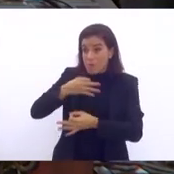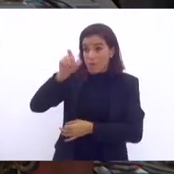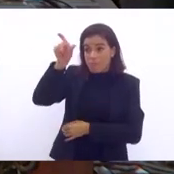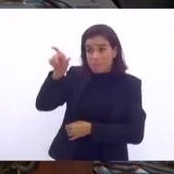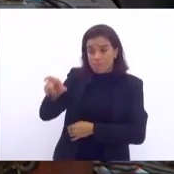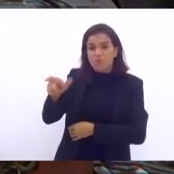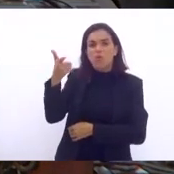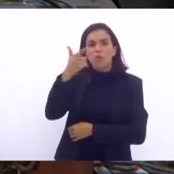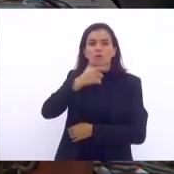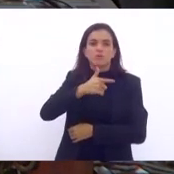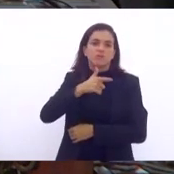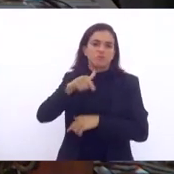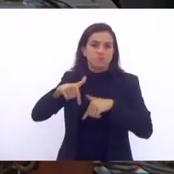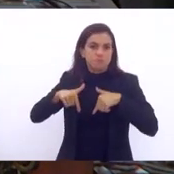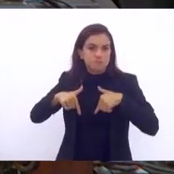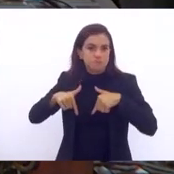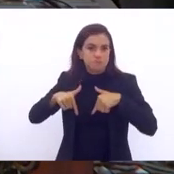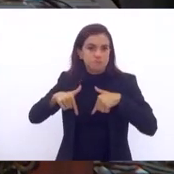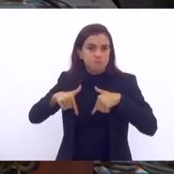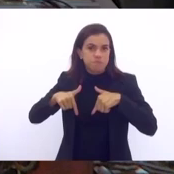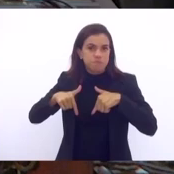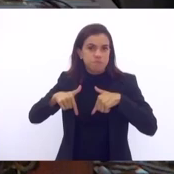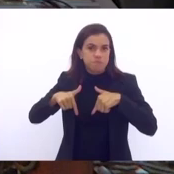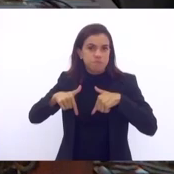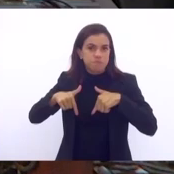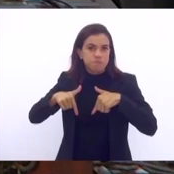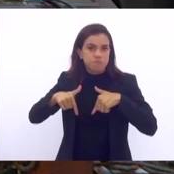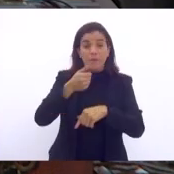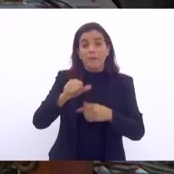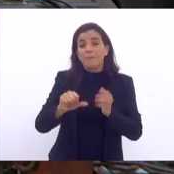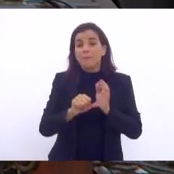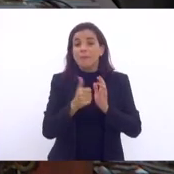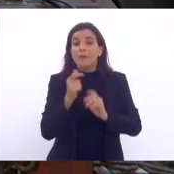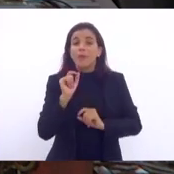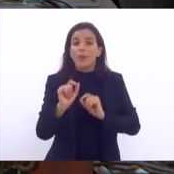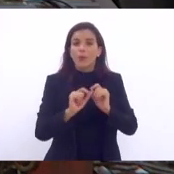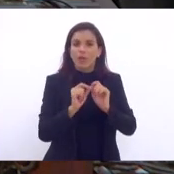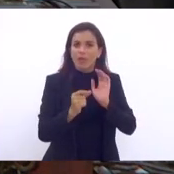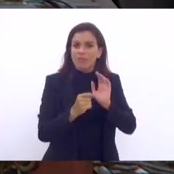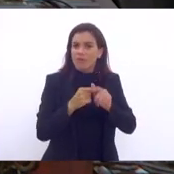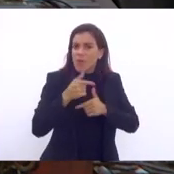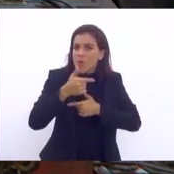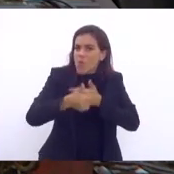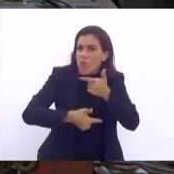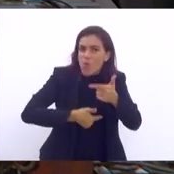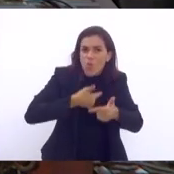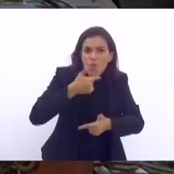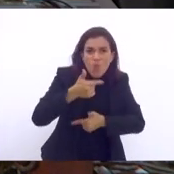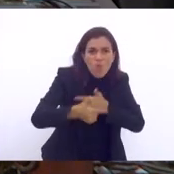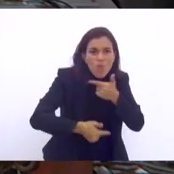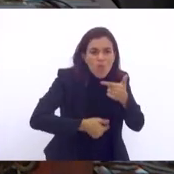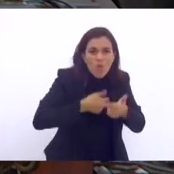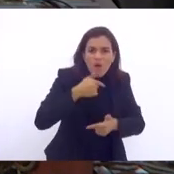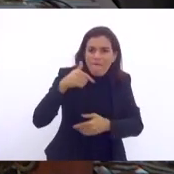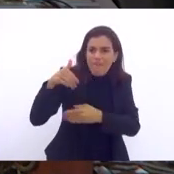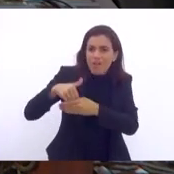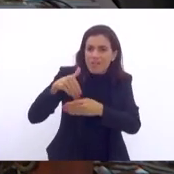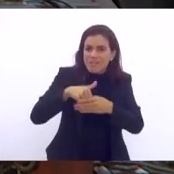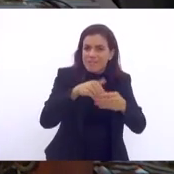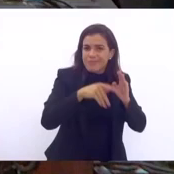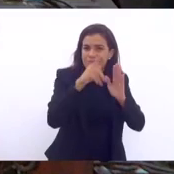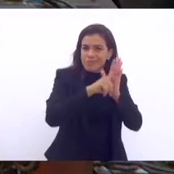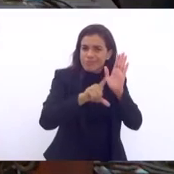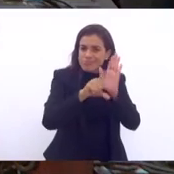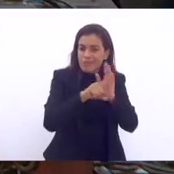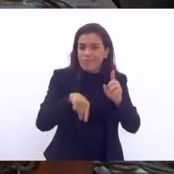muito brilhantismo. Primeiro, numa produção exemplar de processos votados na comissão, na condução dos trabalhos e, acima de